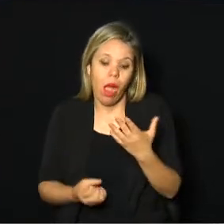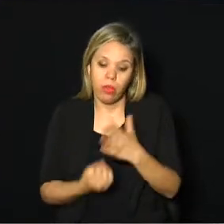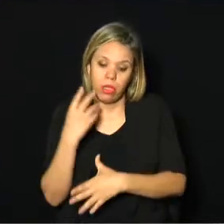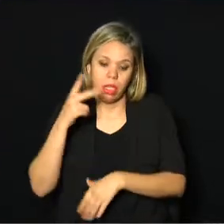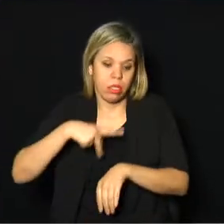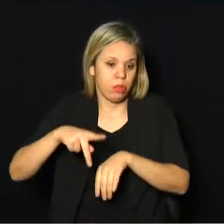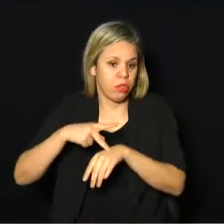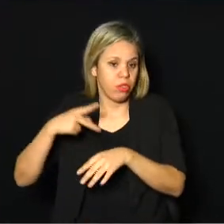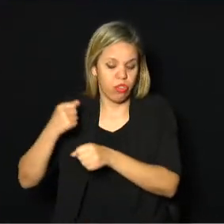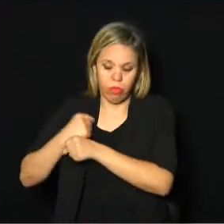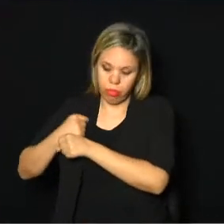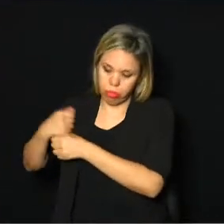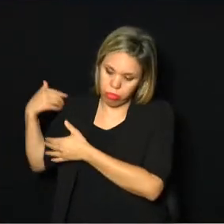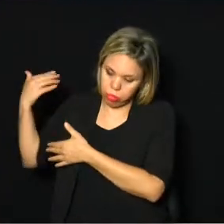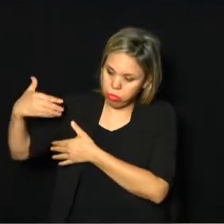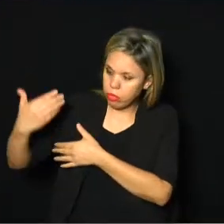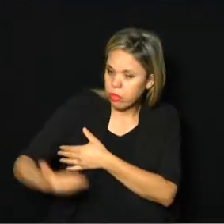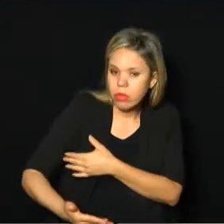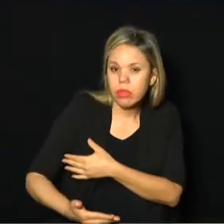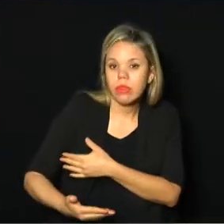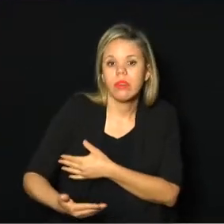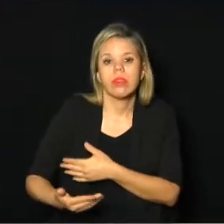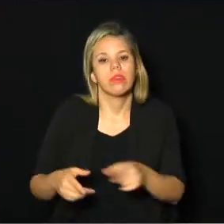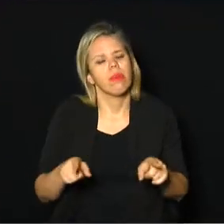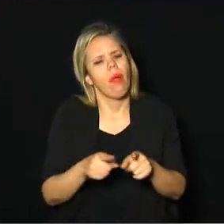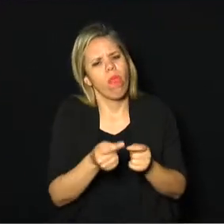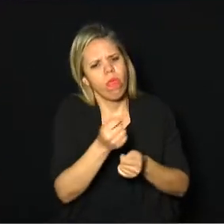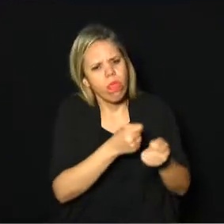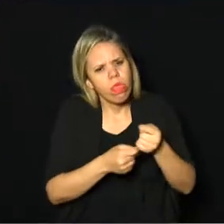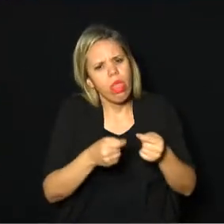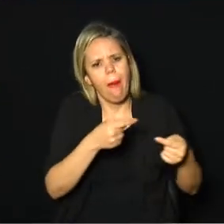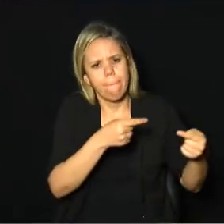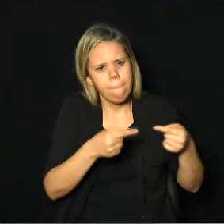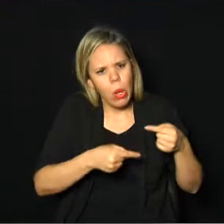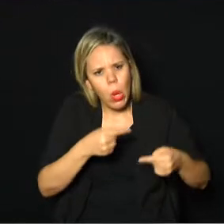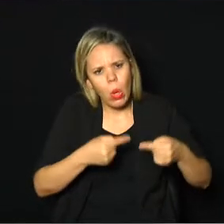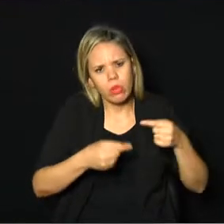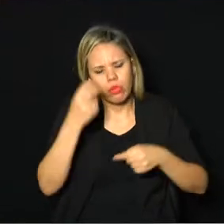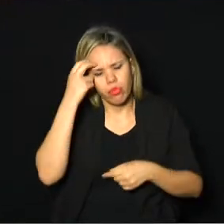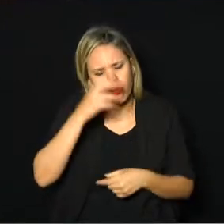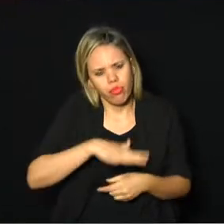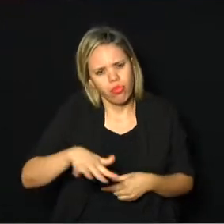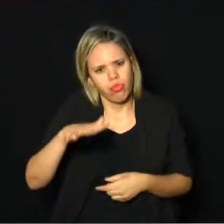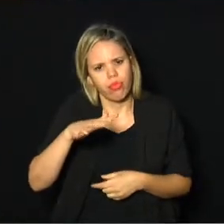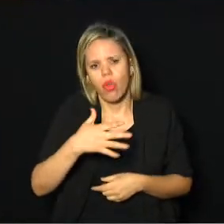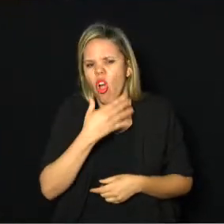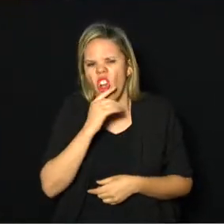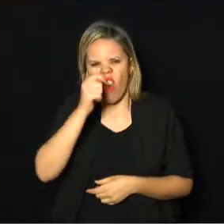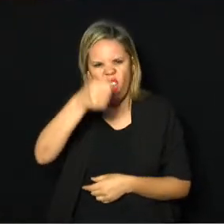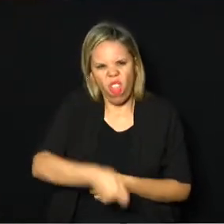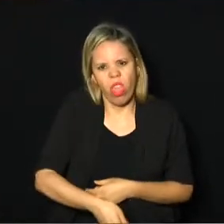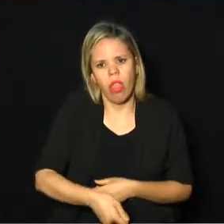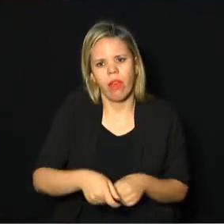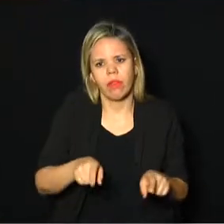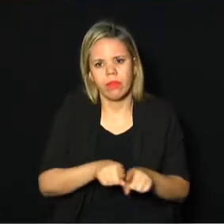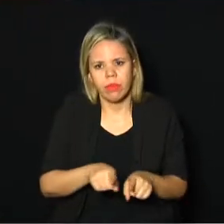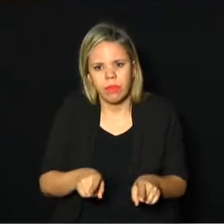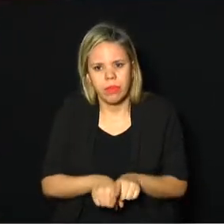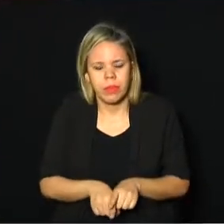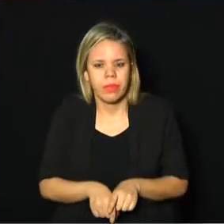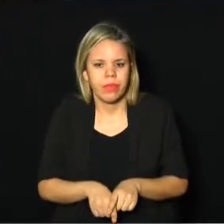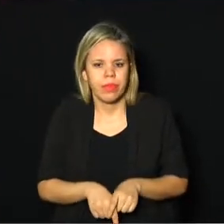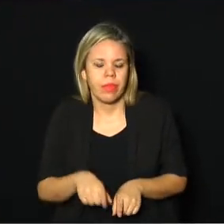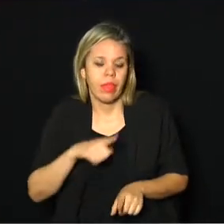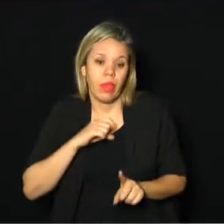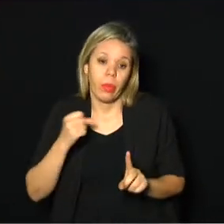país, muito ligada às questões econômicos, políticos e culturais, né? O machismo ainda impera, né? Infelizmente, a gente tem uma